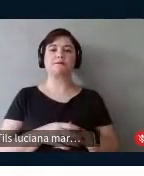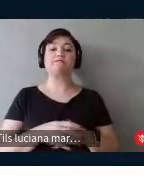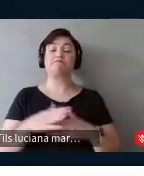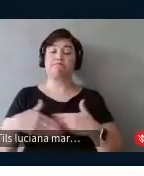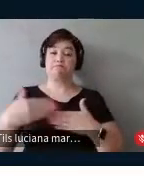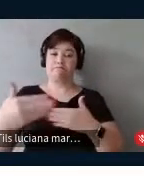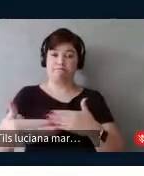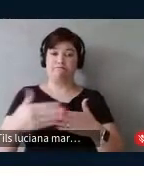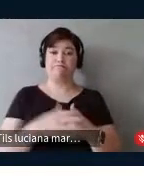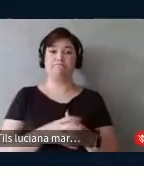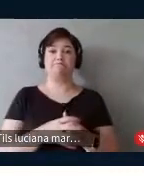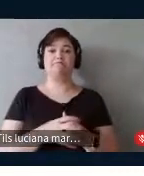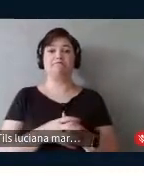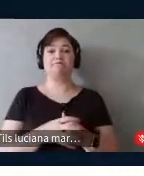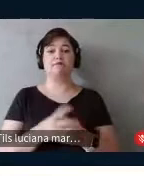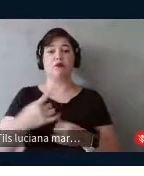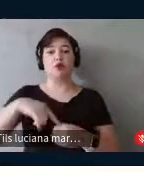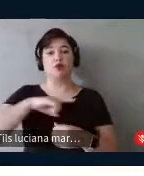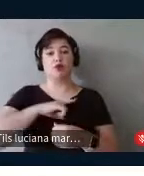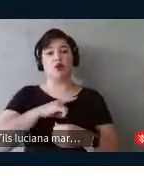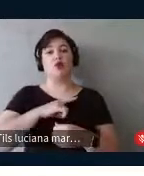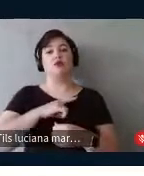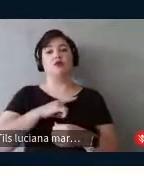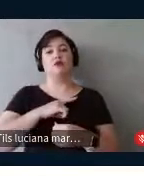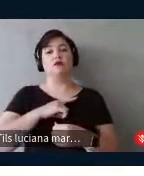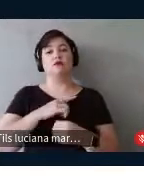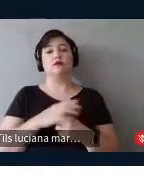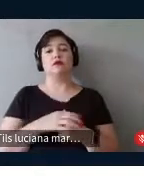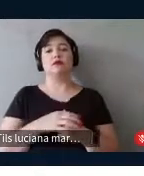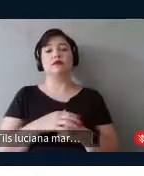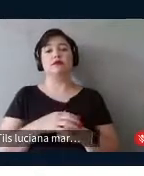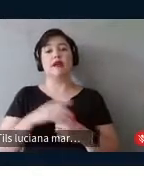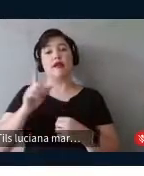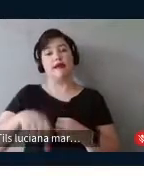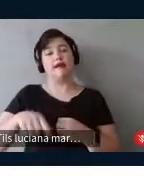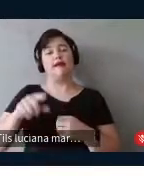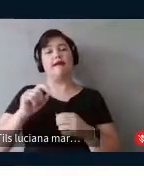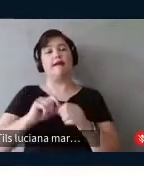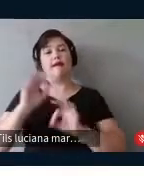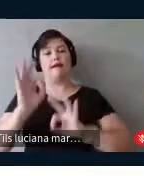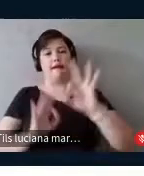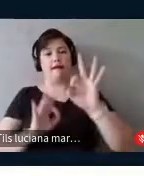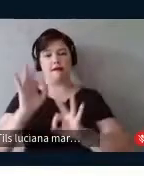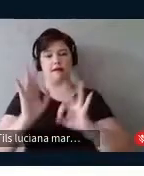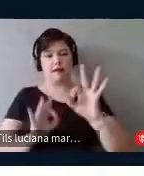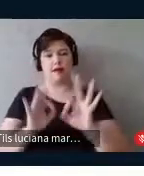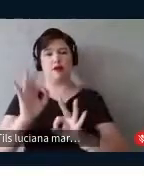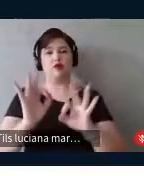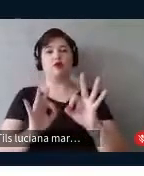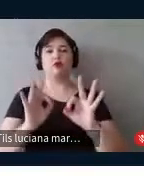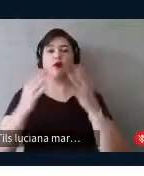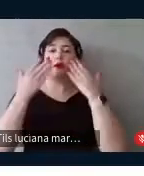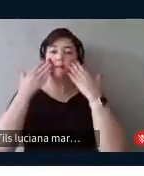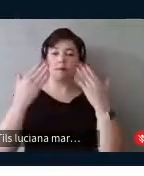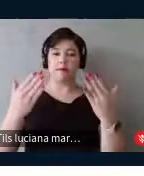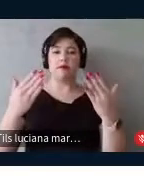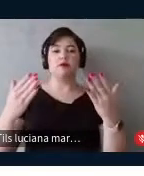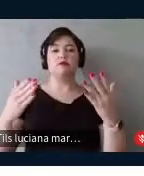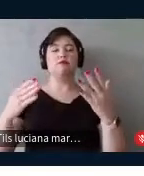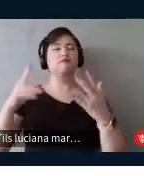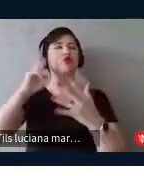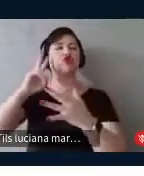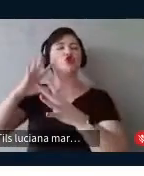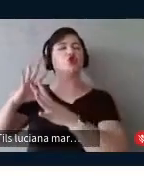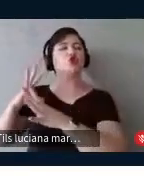daí, a gente, enfim, é feito uma apresentação